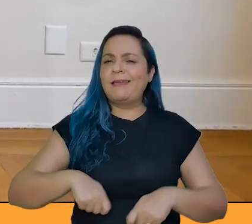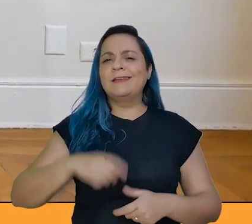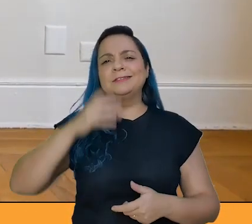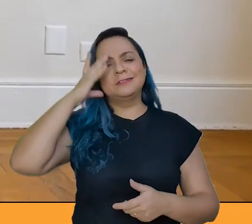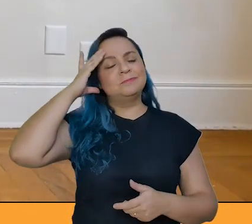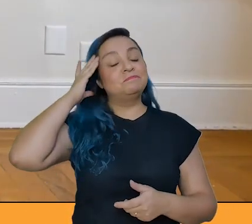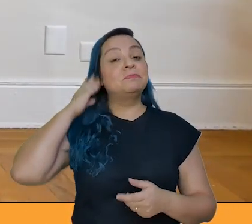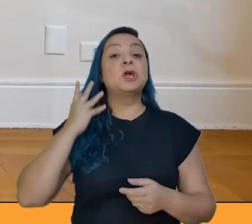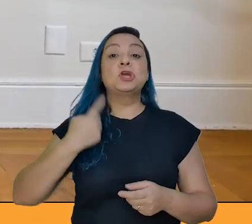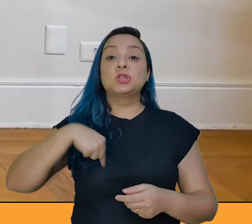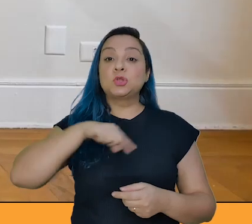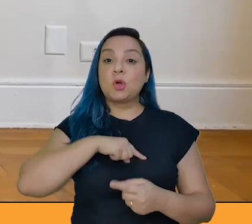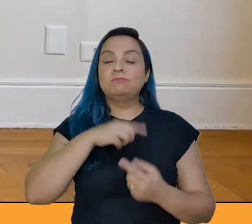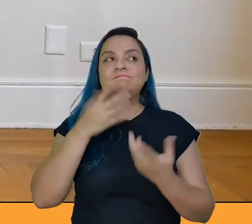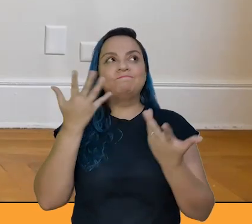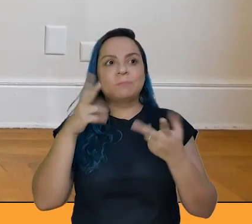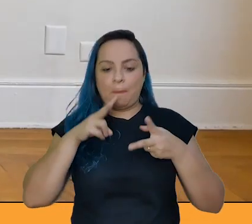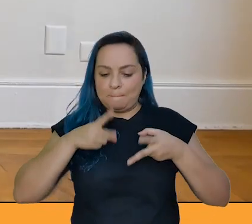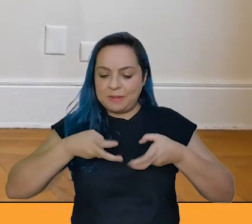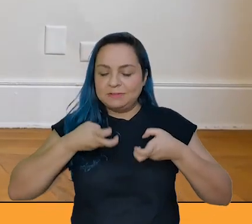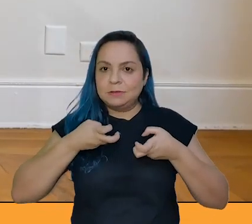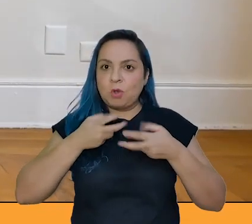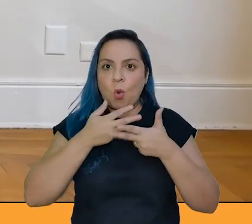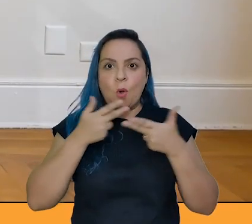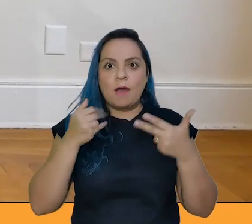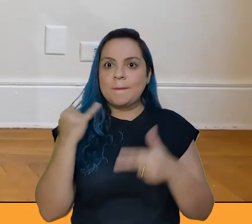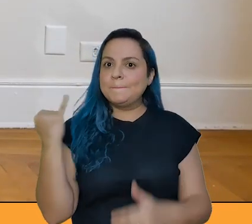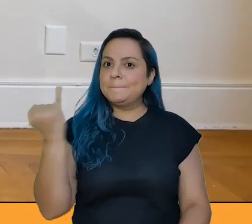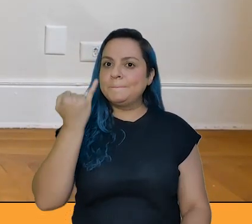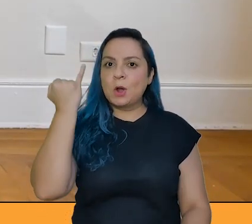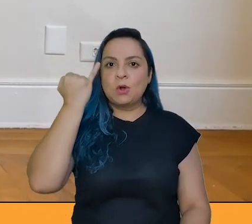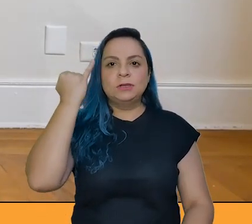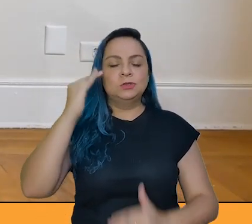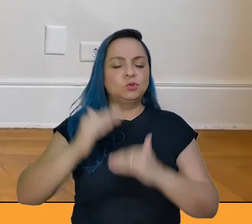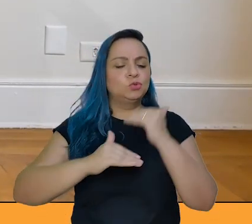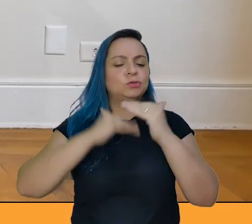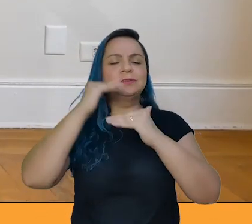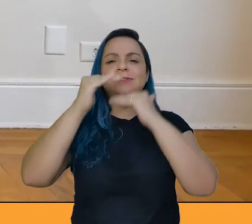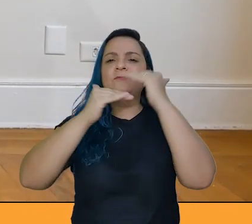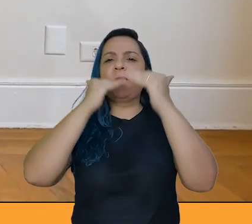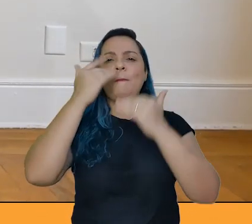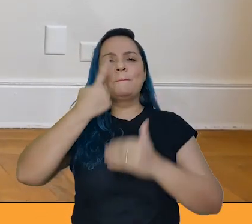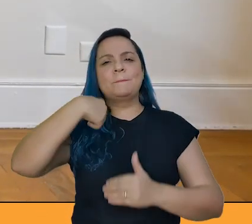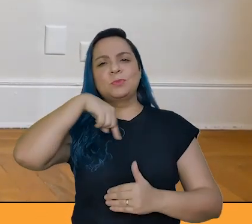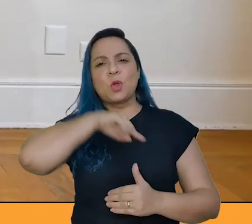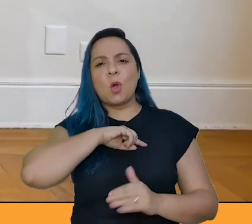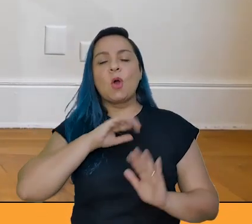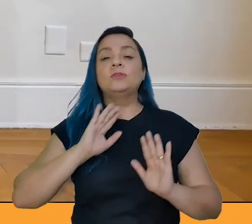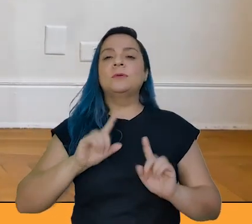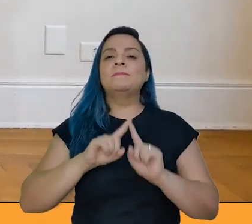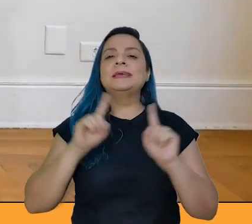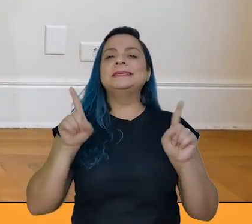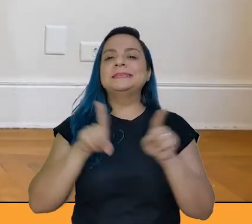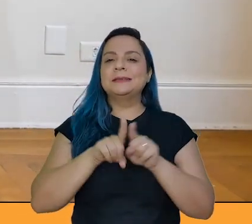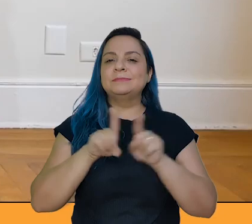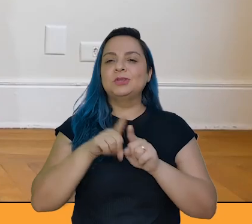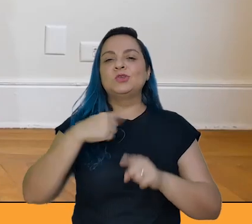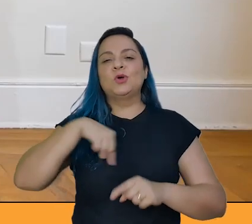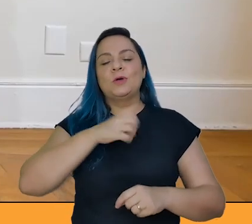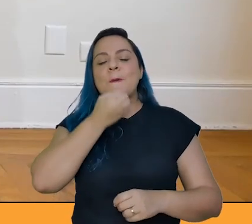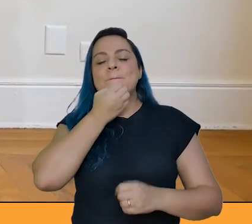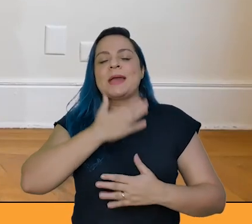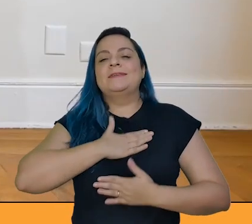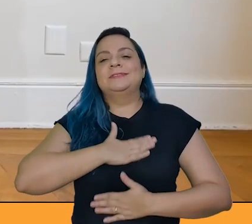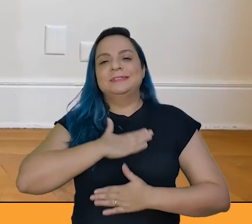potências, a gente olha aí uma série de coisas que são importantíssimas para o desenvolver, para o nosso desenvolver, mas também para o nosso